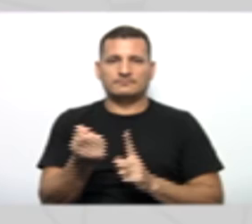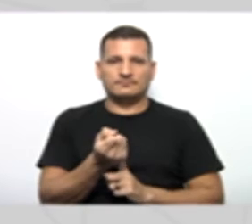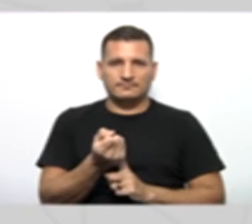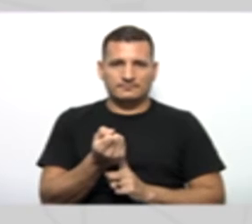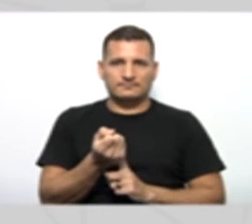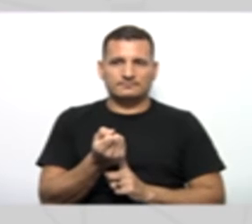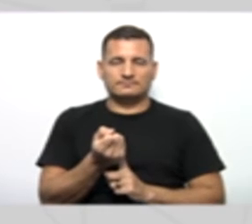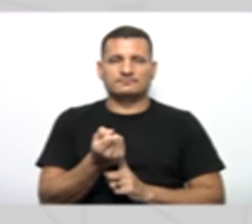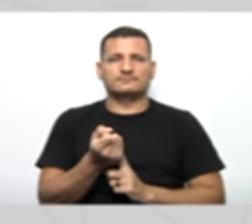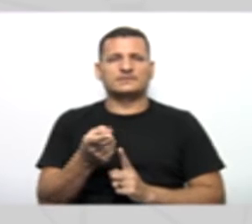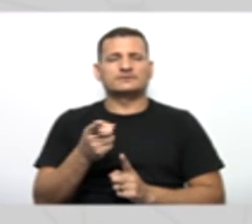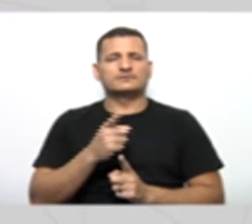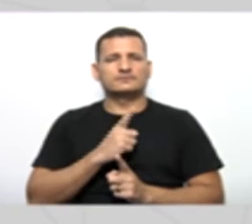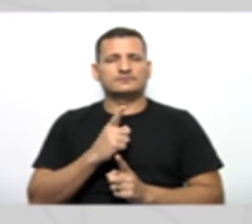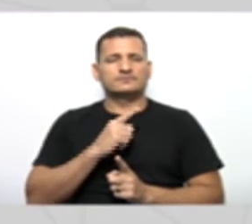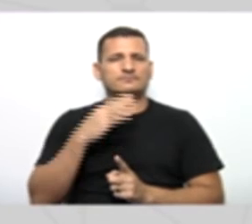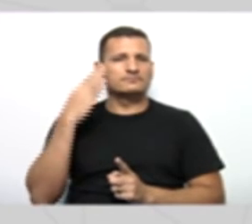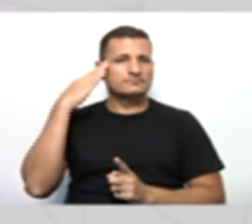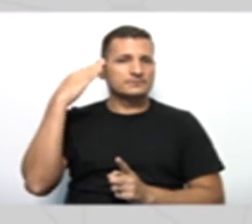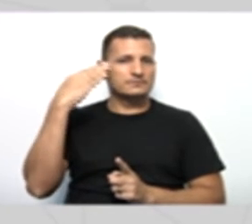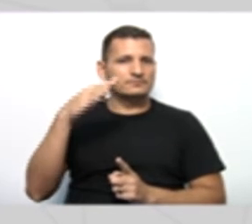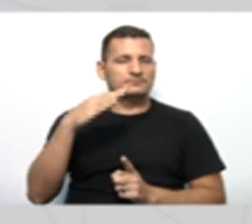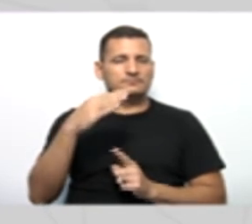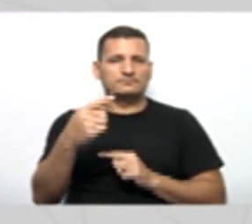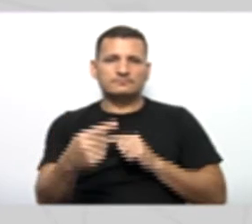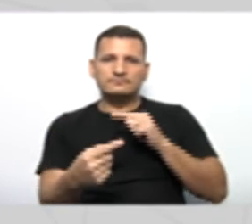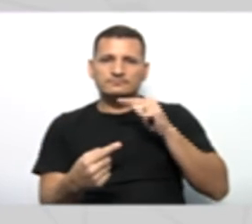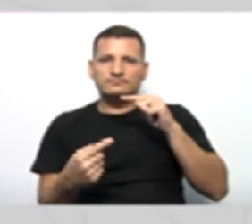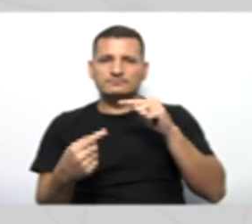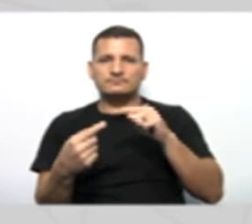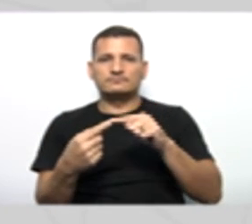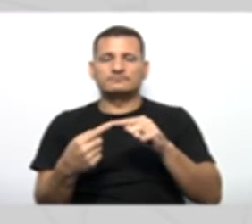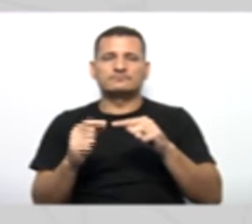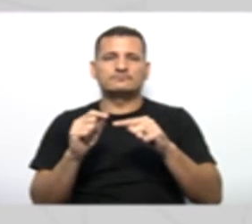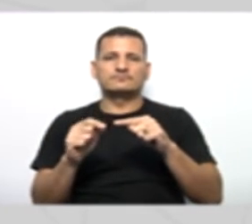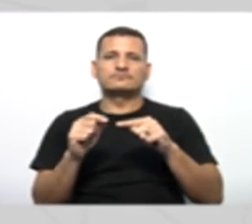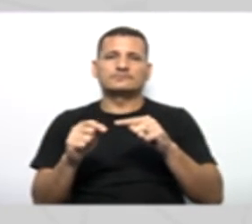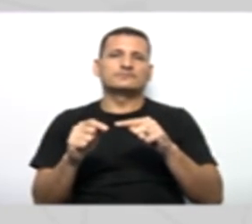tem como principal objetivo a harmonização entre o